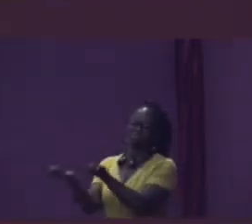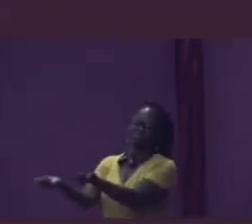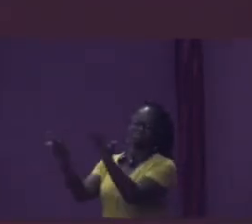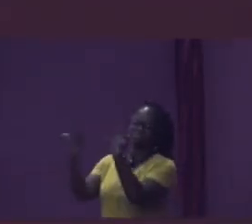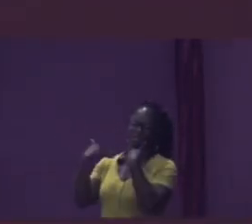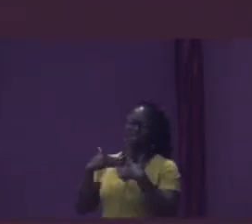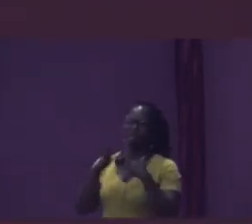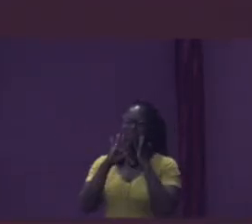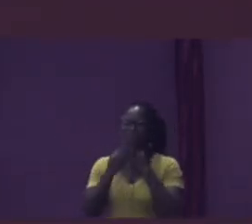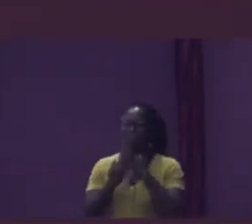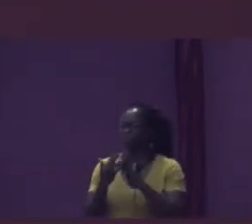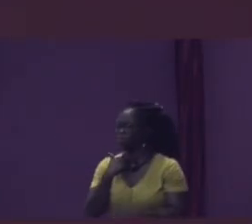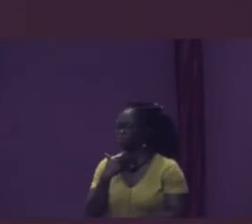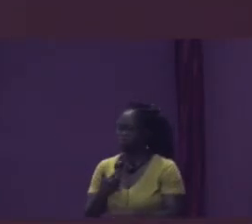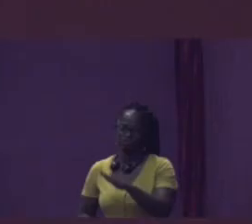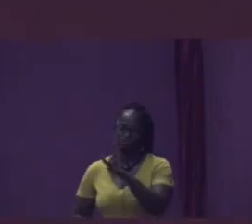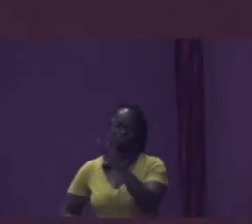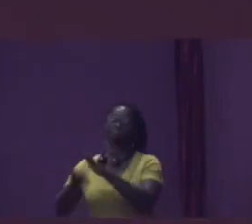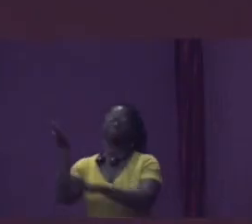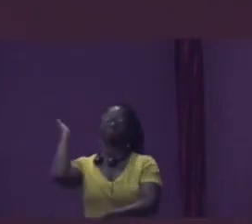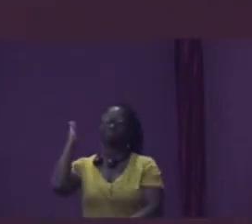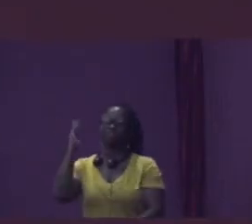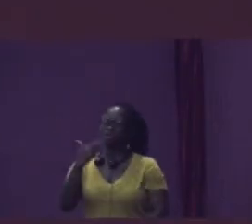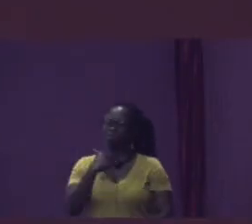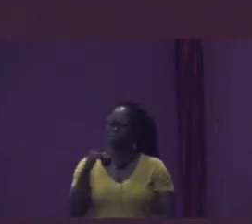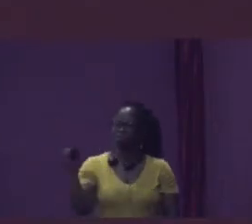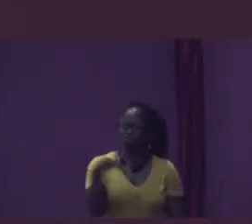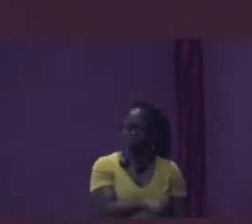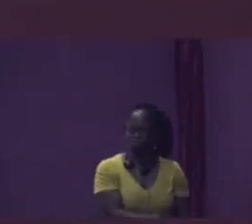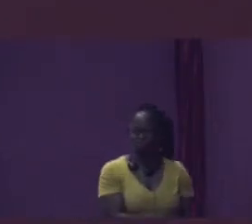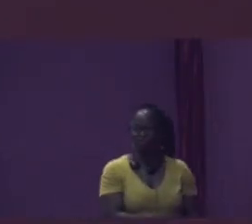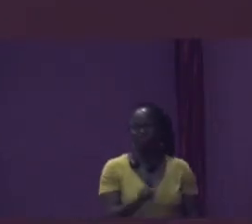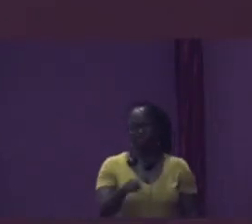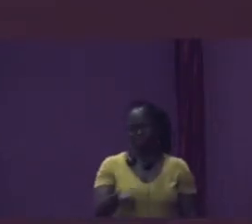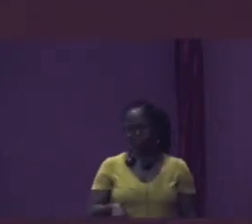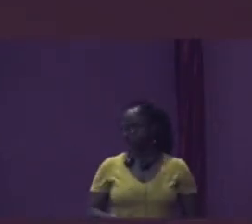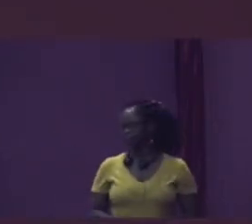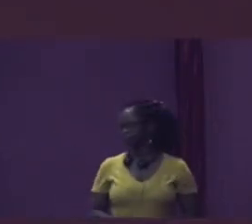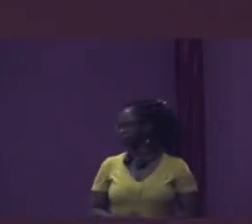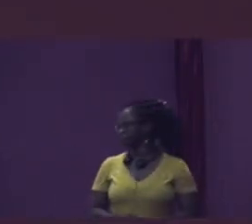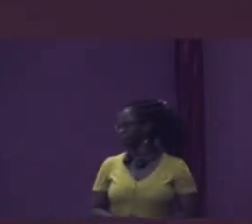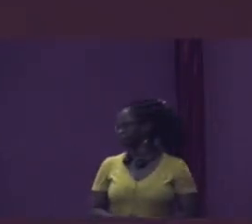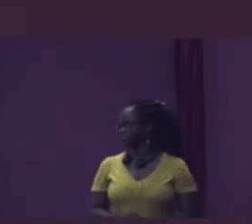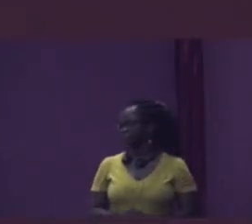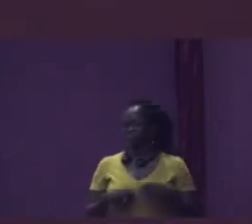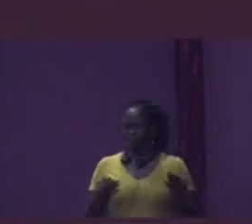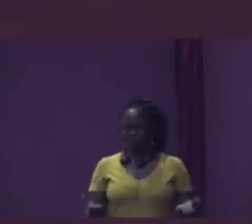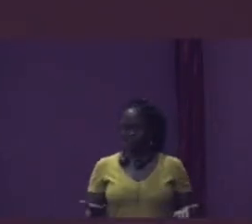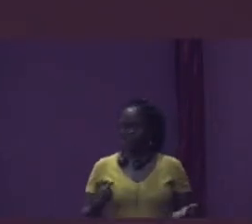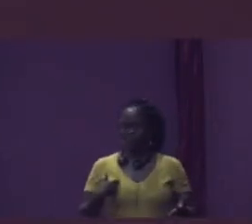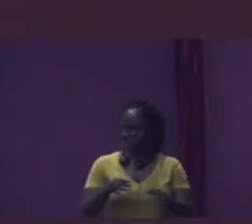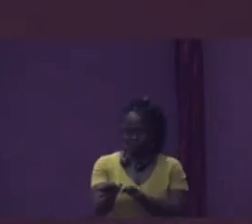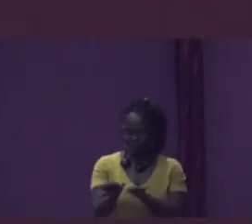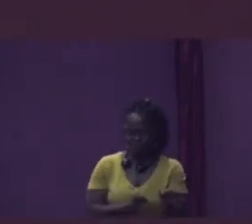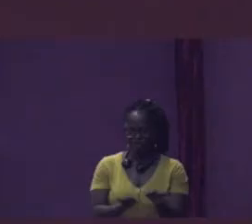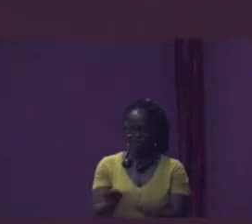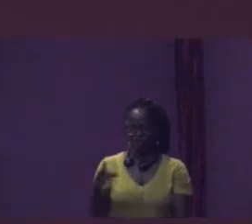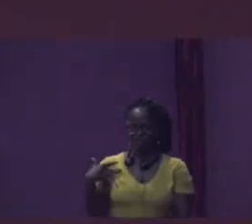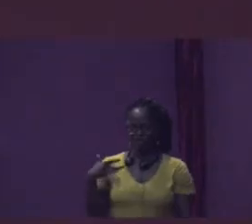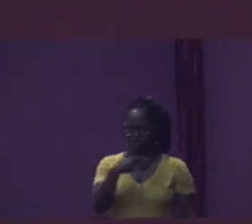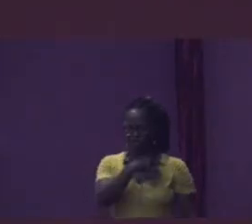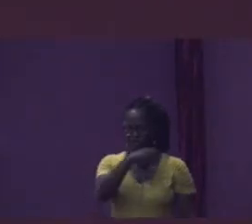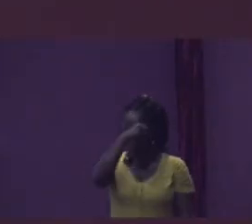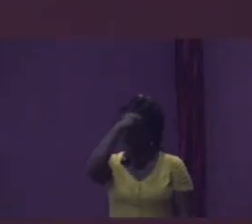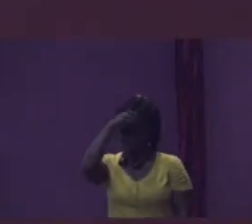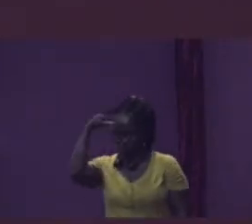que vai viajar e que não vai poder estar naquele momento. Então, dá-se essa possibilidade. Os argumentos da saúde pública em torno do